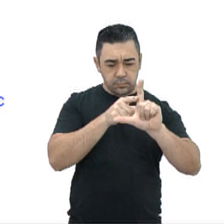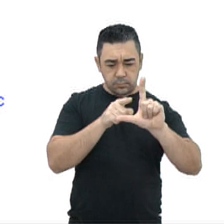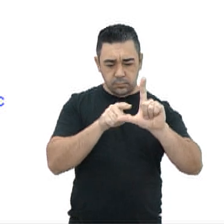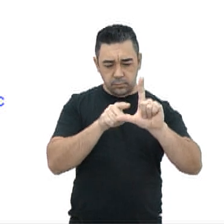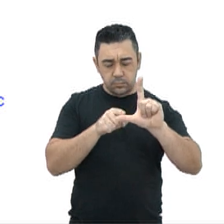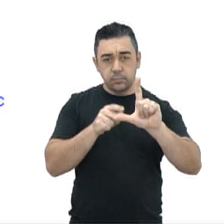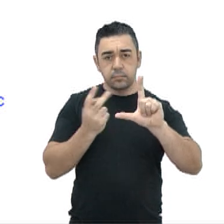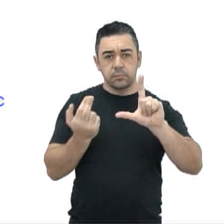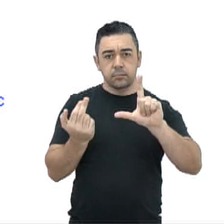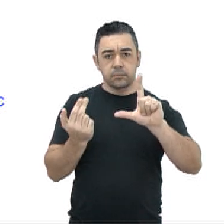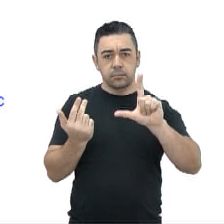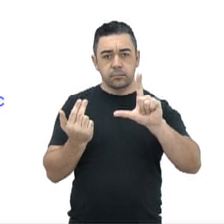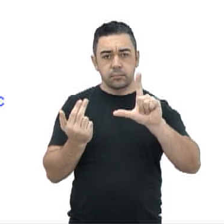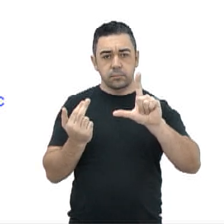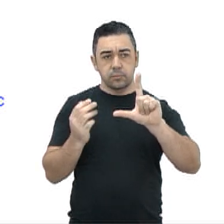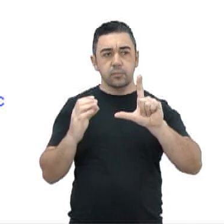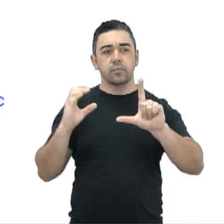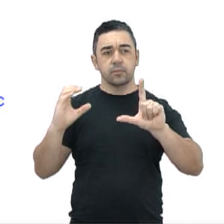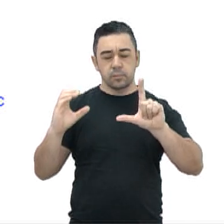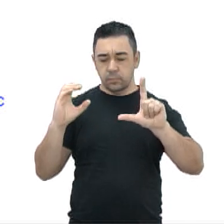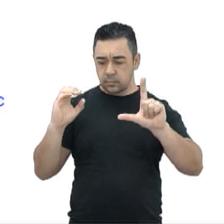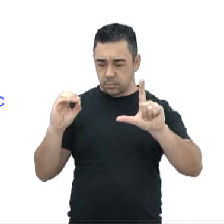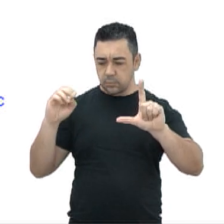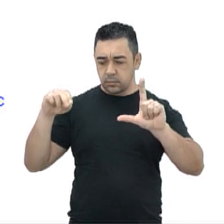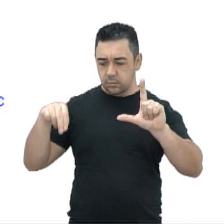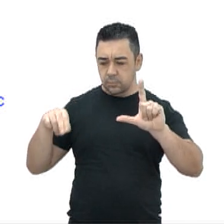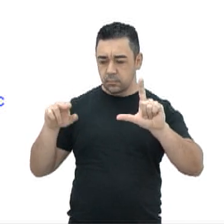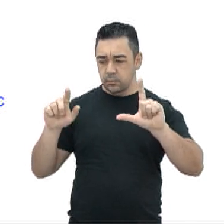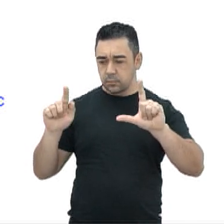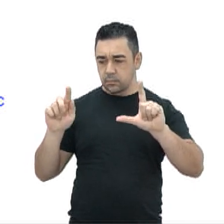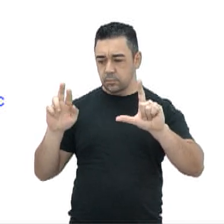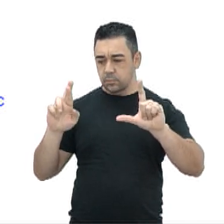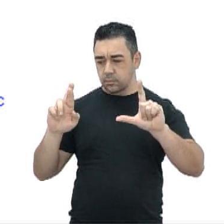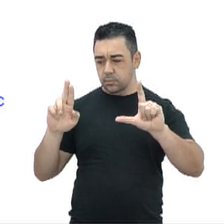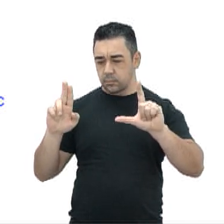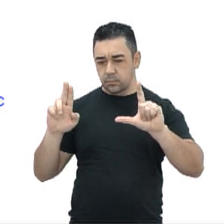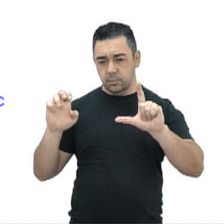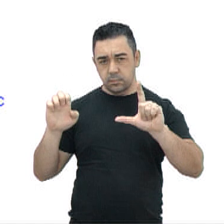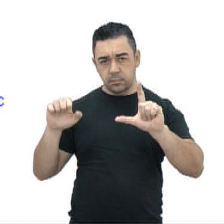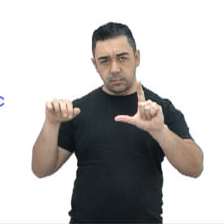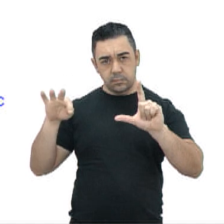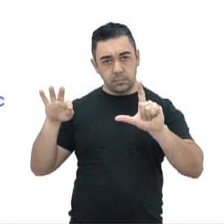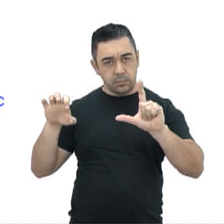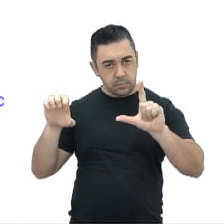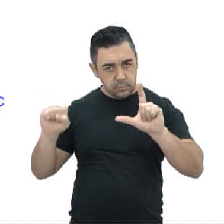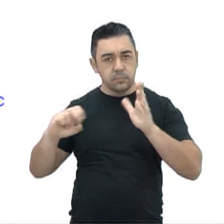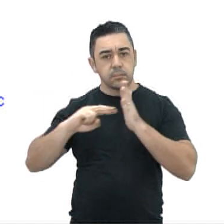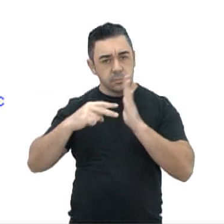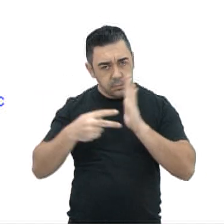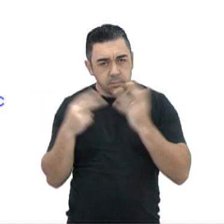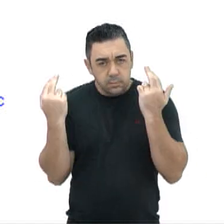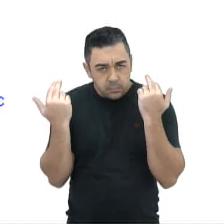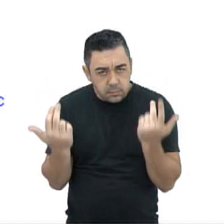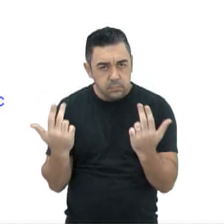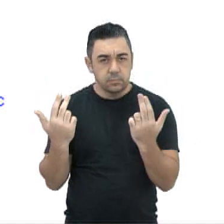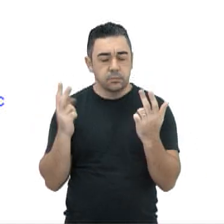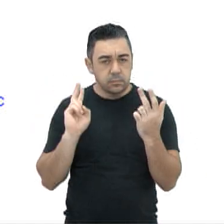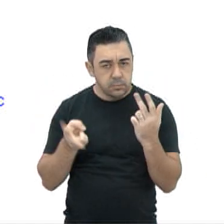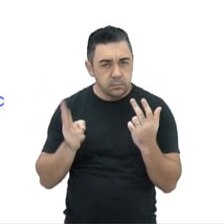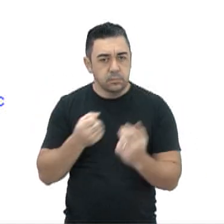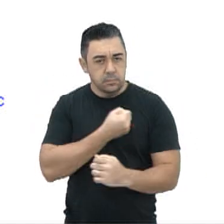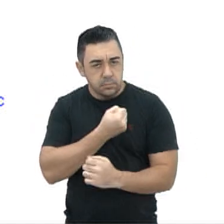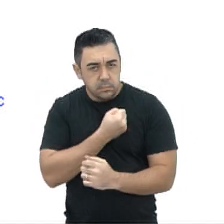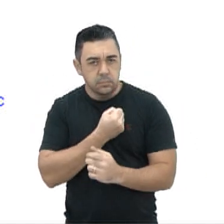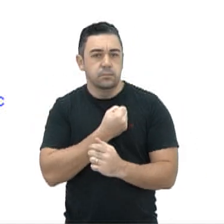aquela expressão que nós usamos na matemática para dizer que os dois lados são iguais, possuem a mesma medida. Podemos